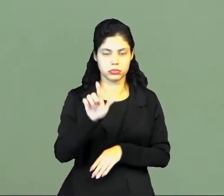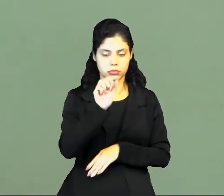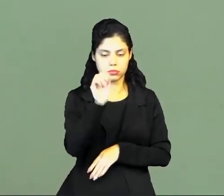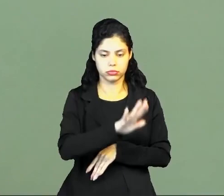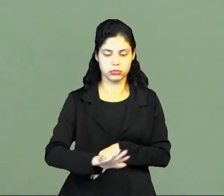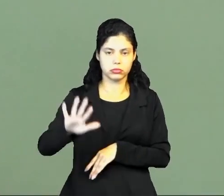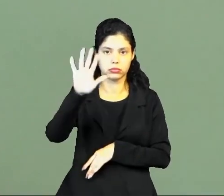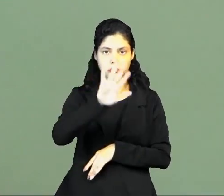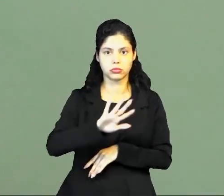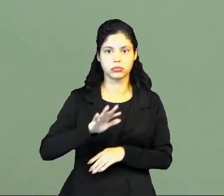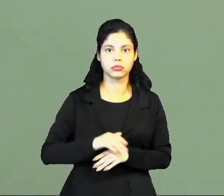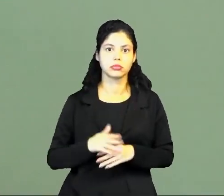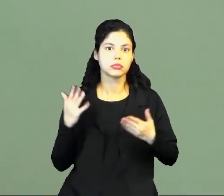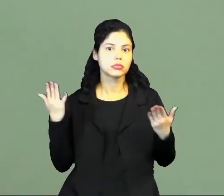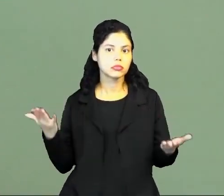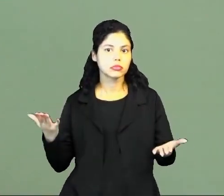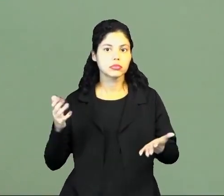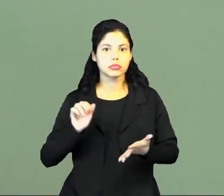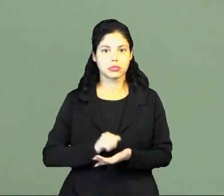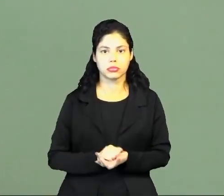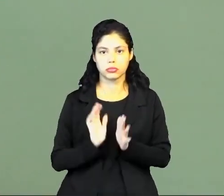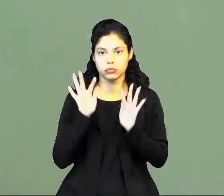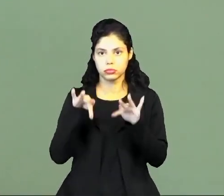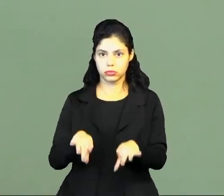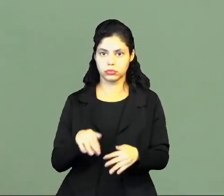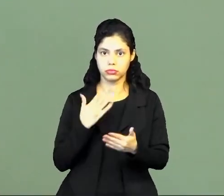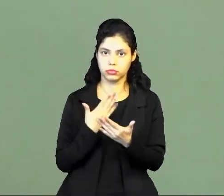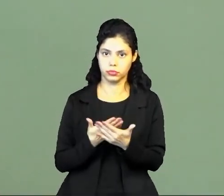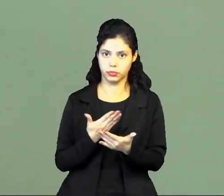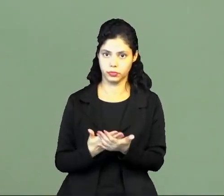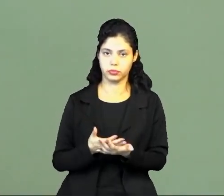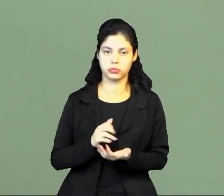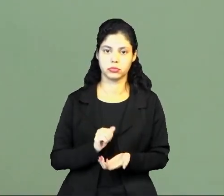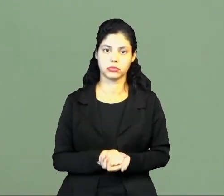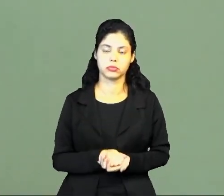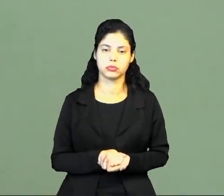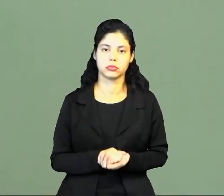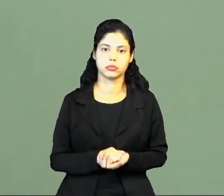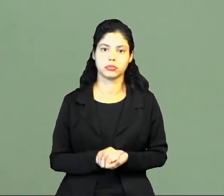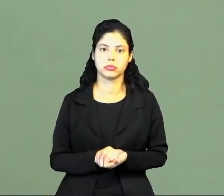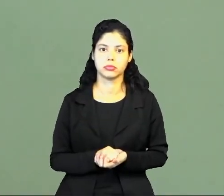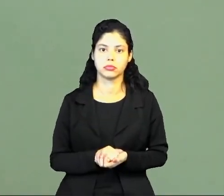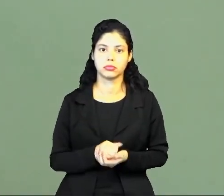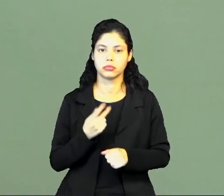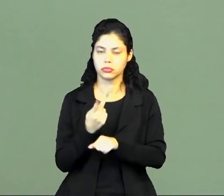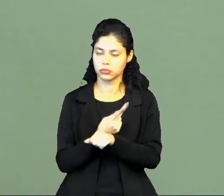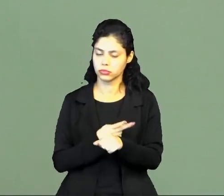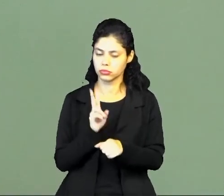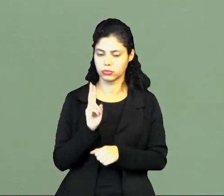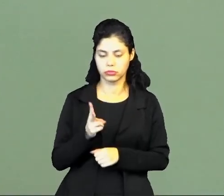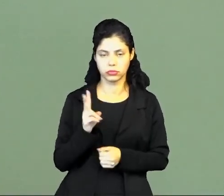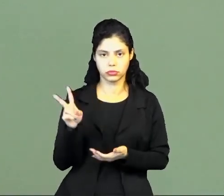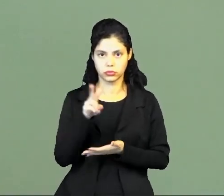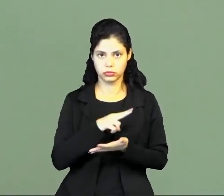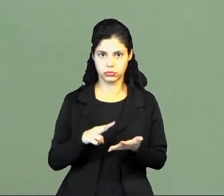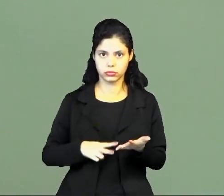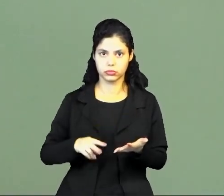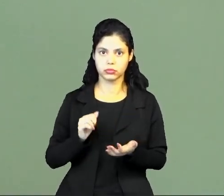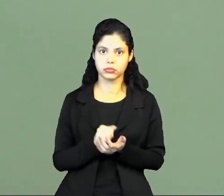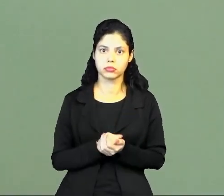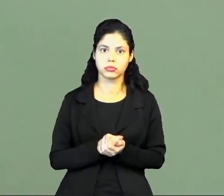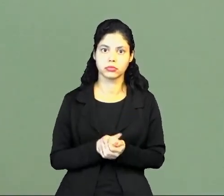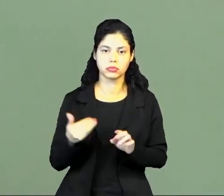um todo. Então é isso aí, galerinha. Nós chegamos aqui ao final de mais uma aula, né? Procurem sempre fazer leituras, né,